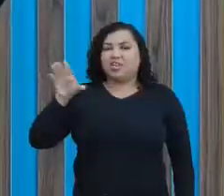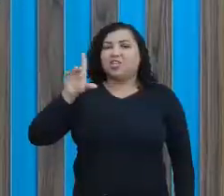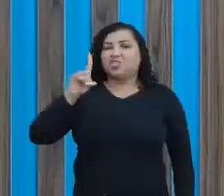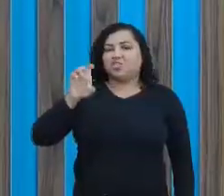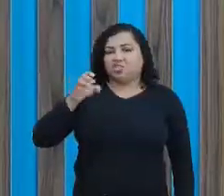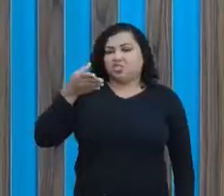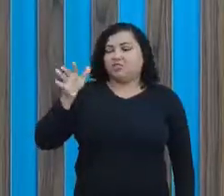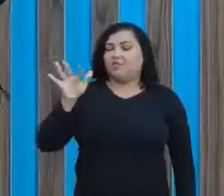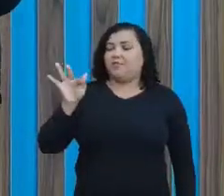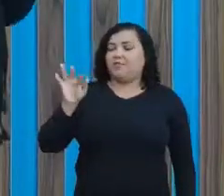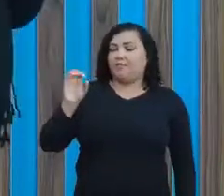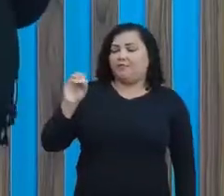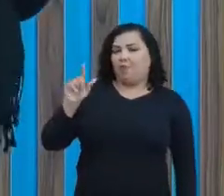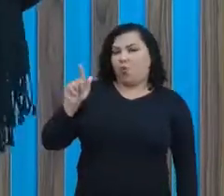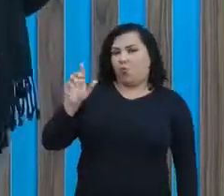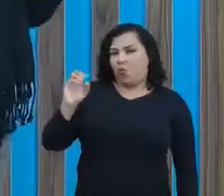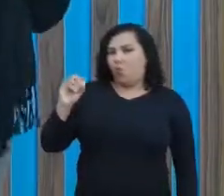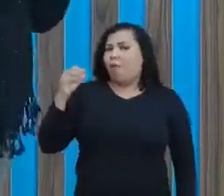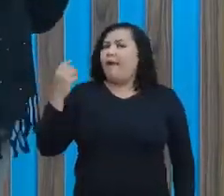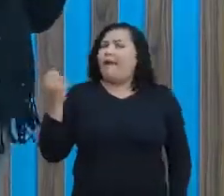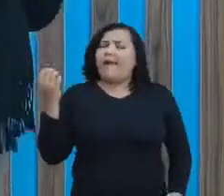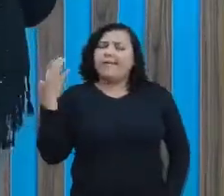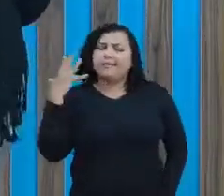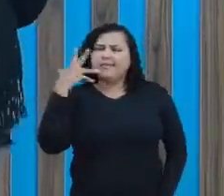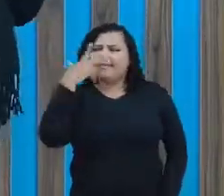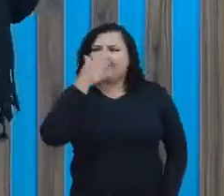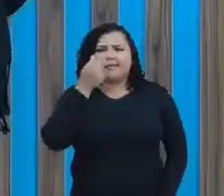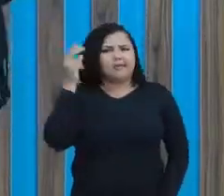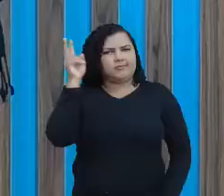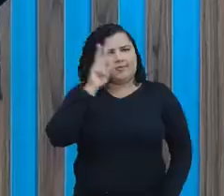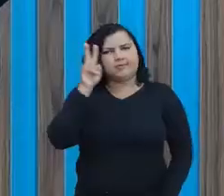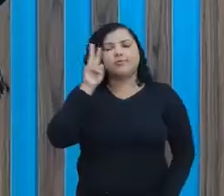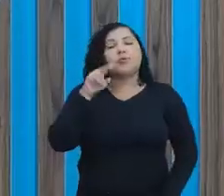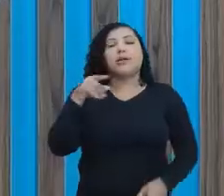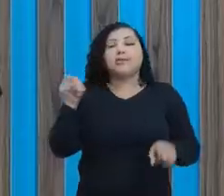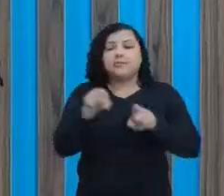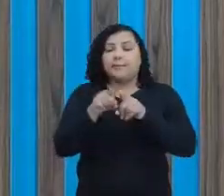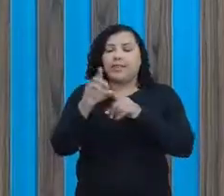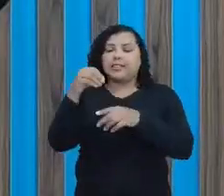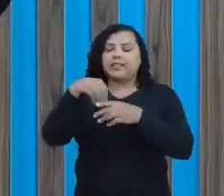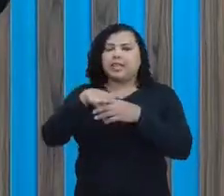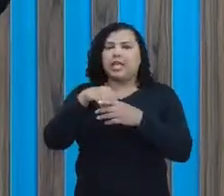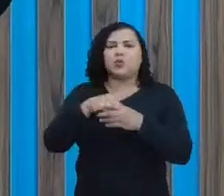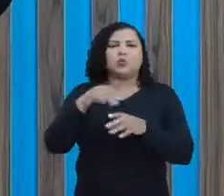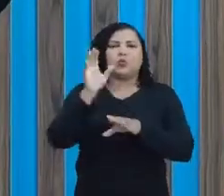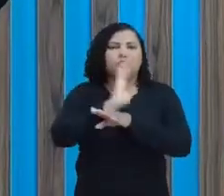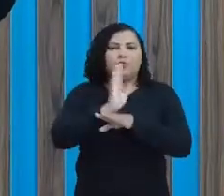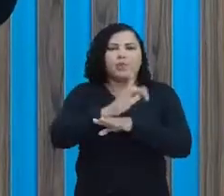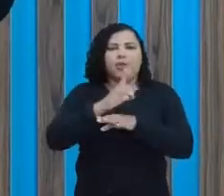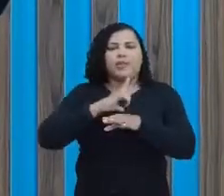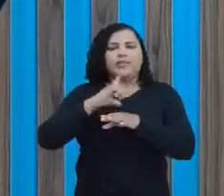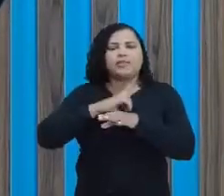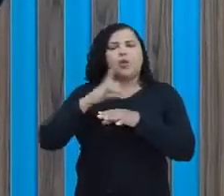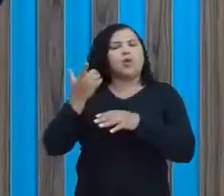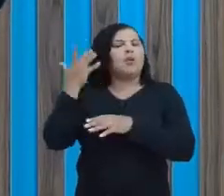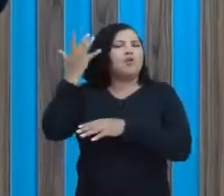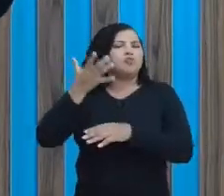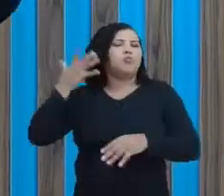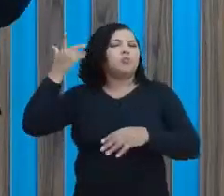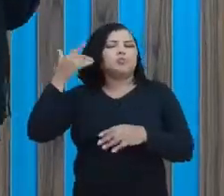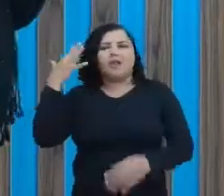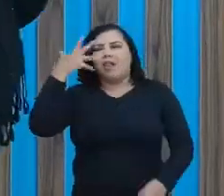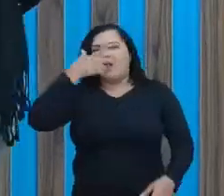filme. E a trilha sonora é linda, né? Ela é, no filme, ela está um pouco diferente dessa versão que a gente trouxe